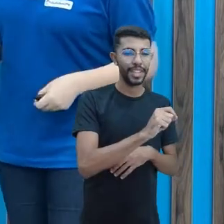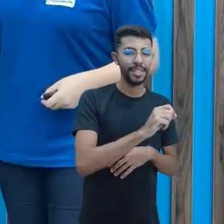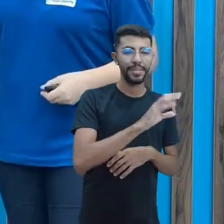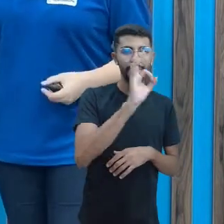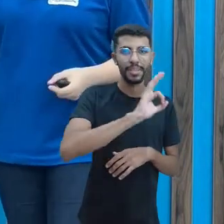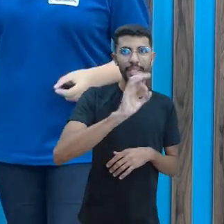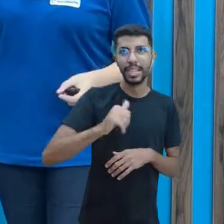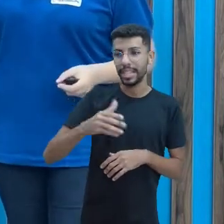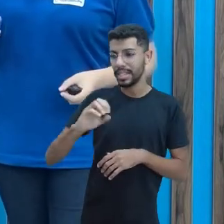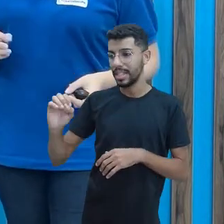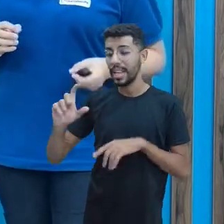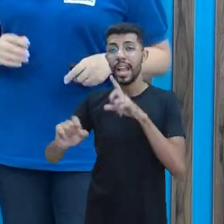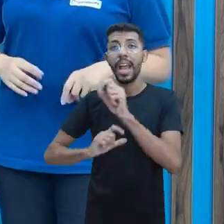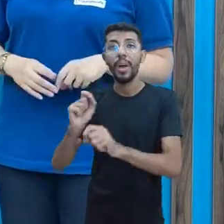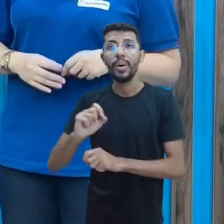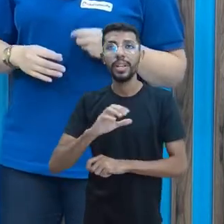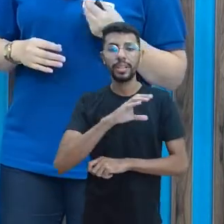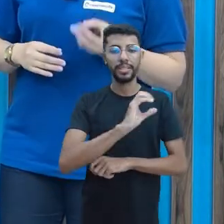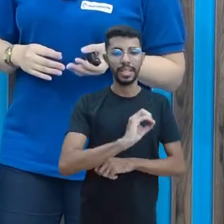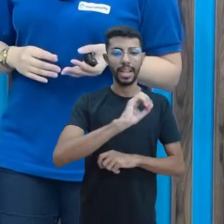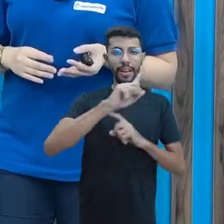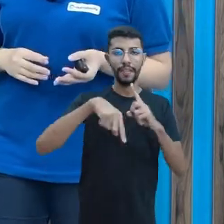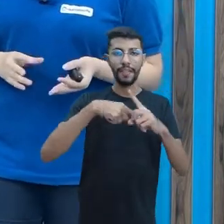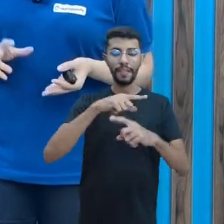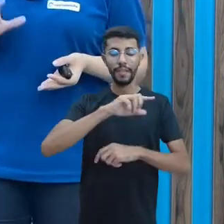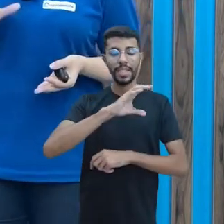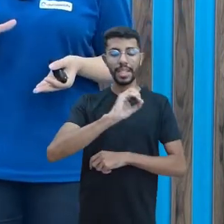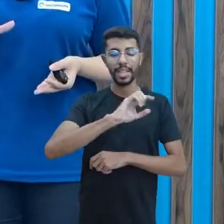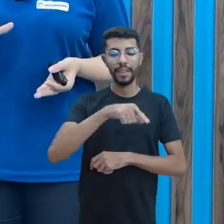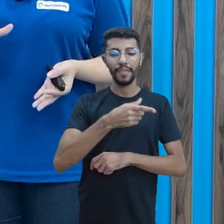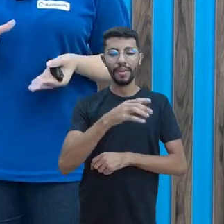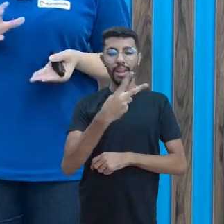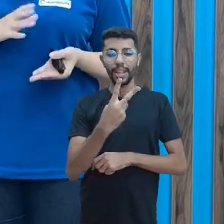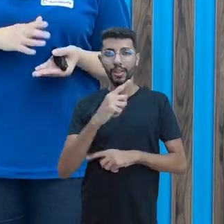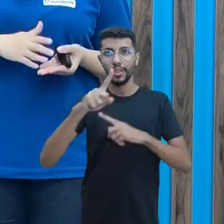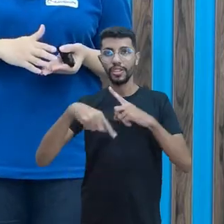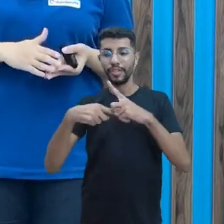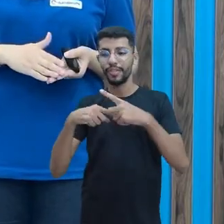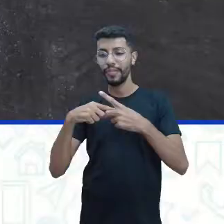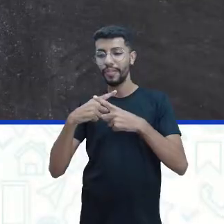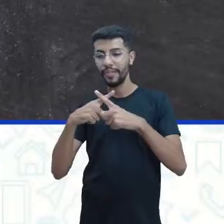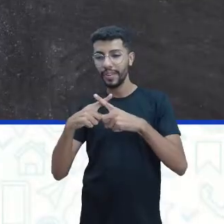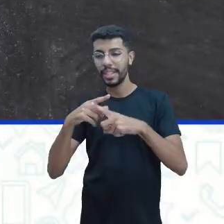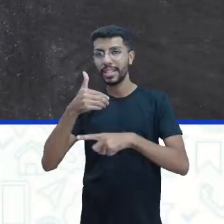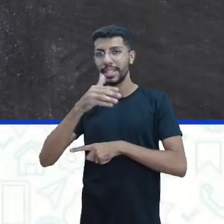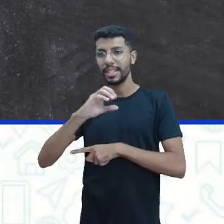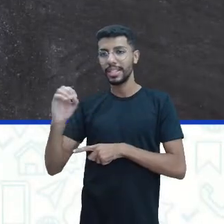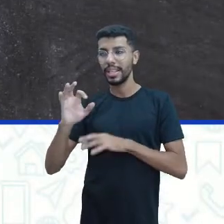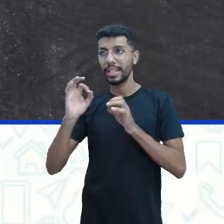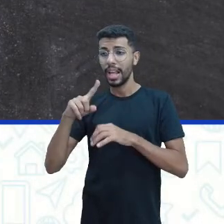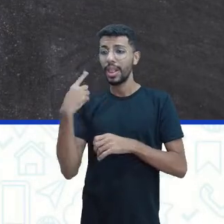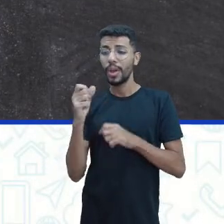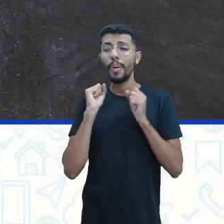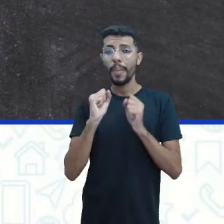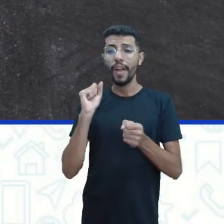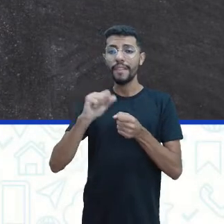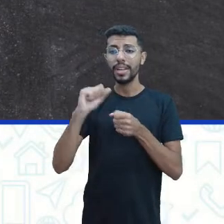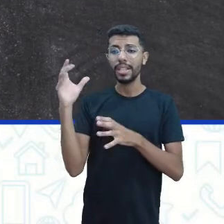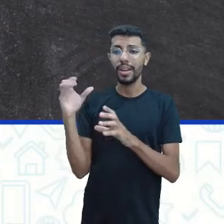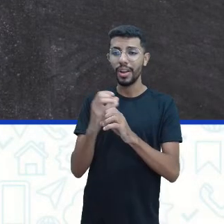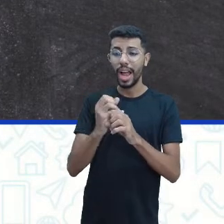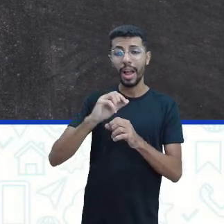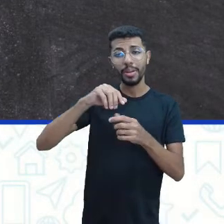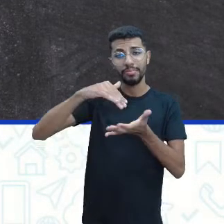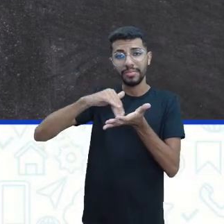dar, né? É o 0,2 vezes o 100. Então, lembra, a gente pode fazer o cálculo disso e remover, ou a gente pode fazer